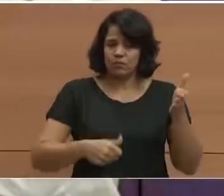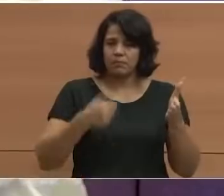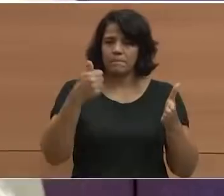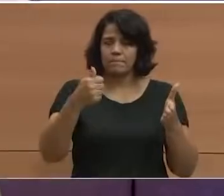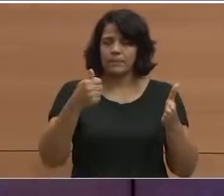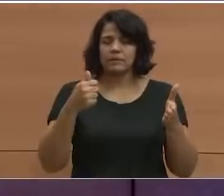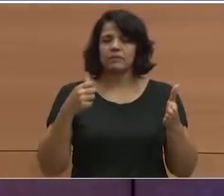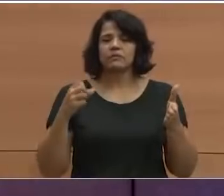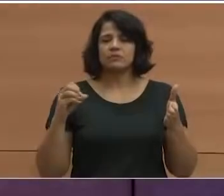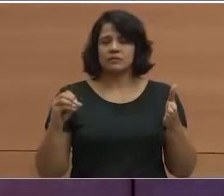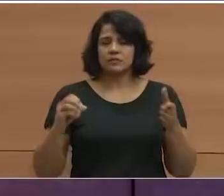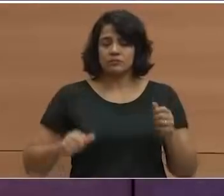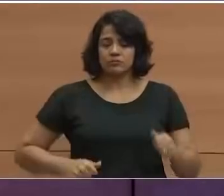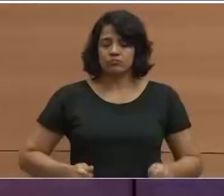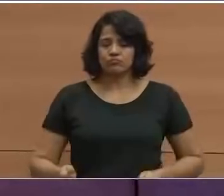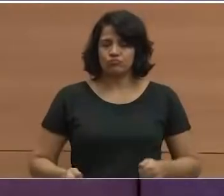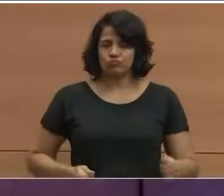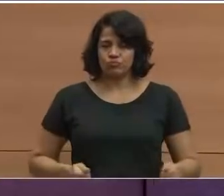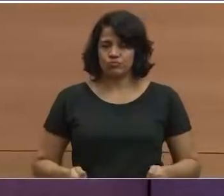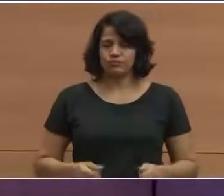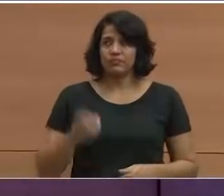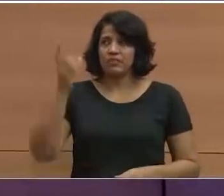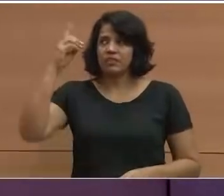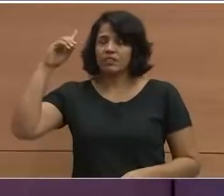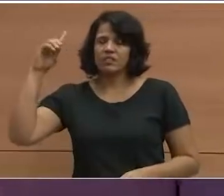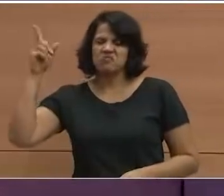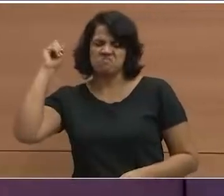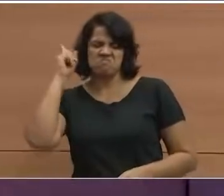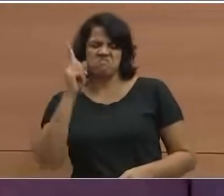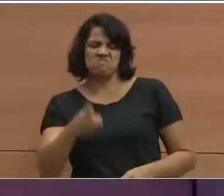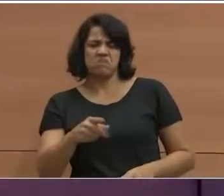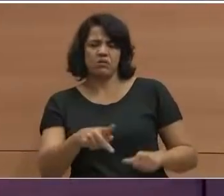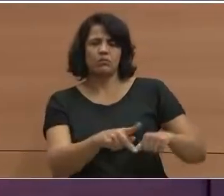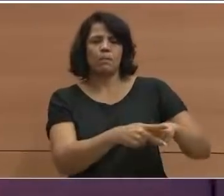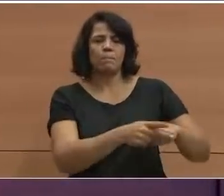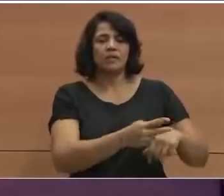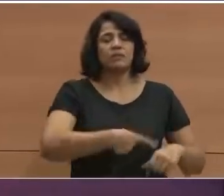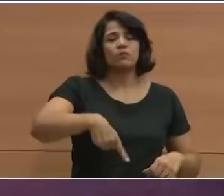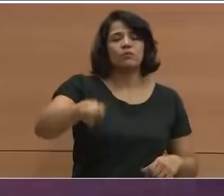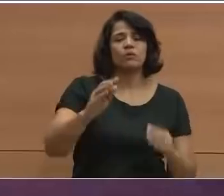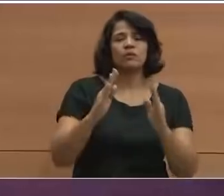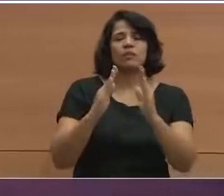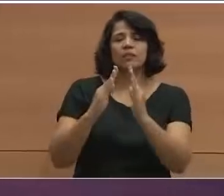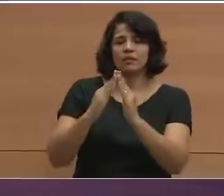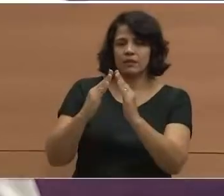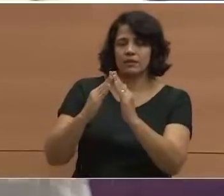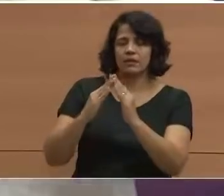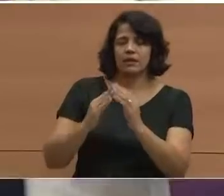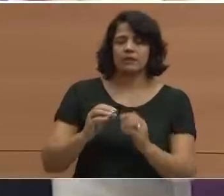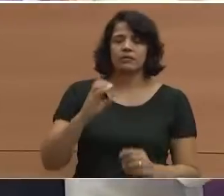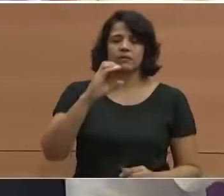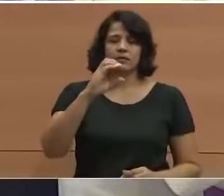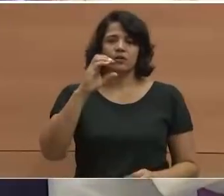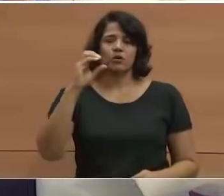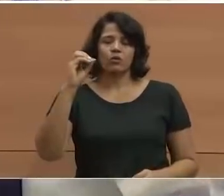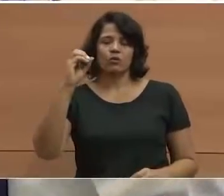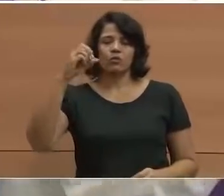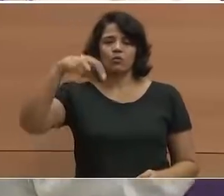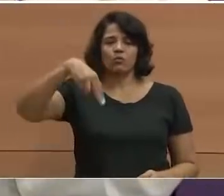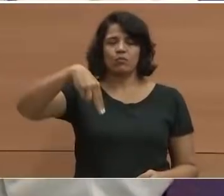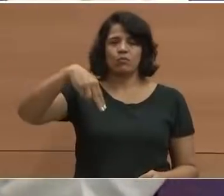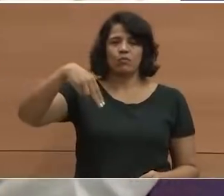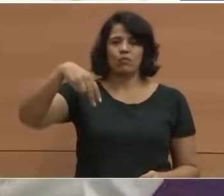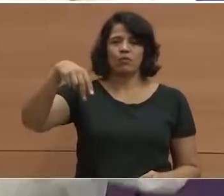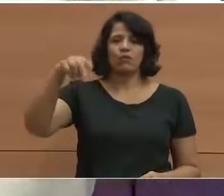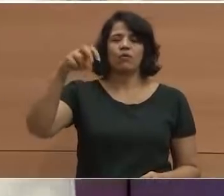com que Pedro fosse na casa do Cornélio. Eu não vou detalhar a história, foi para a casa do Cornélio, e ele tinha ainda, um